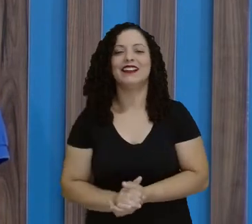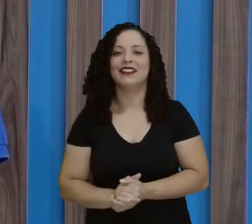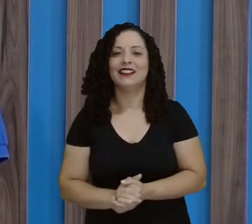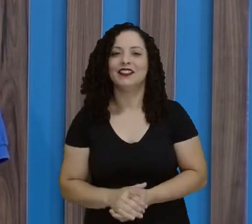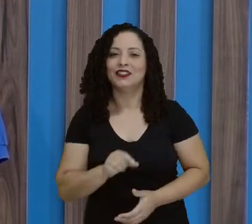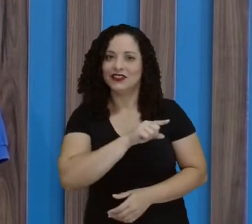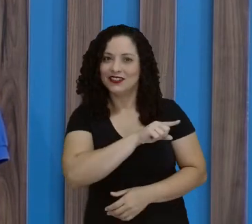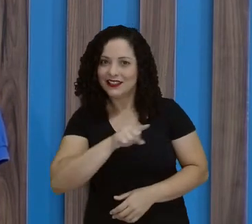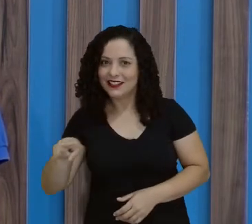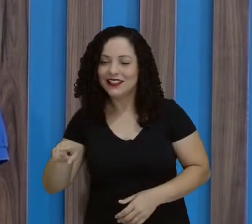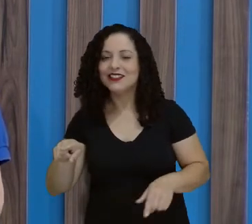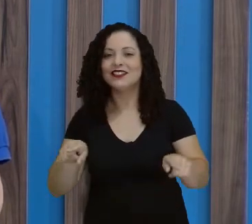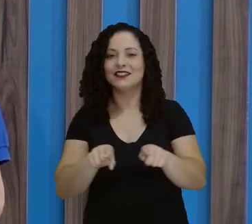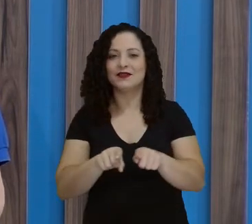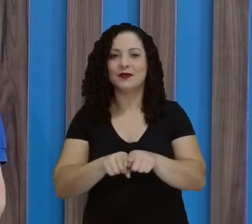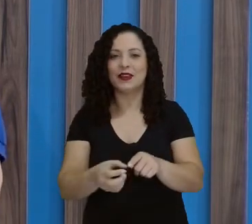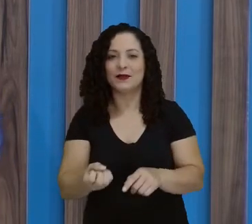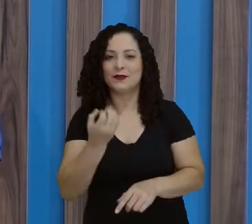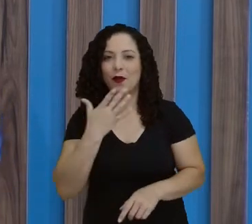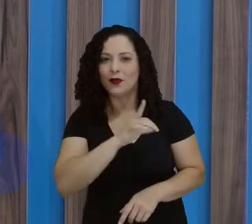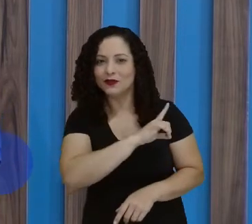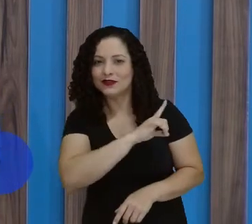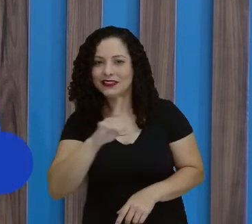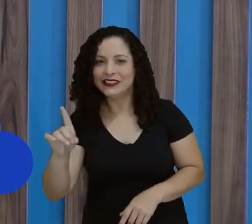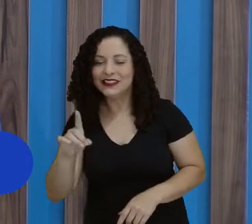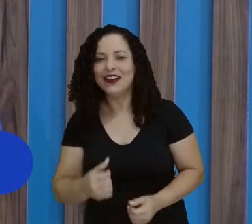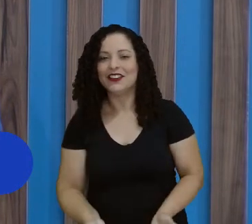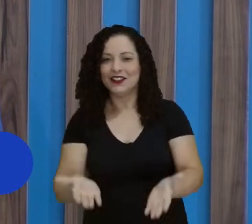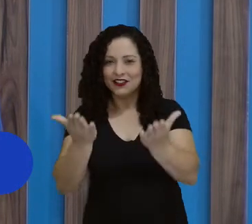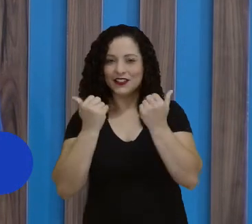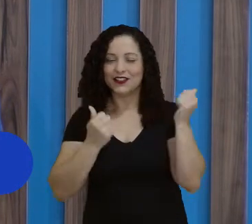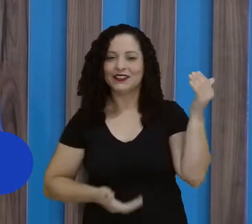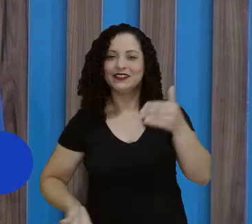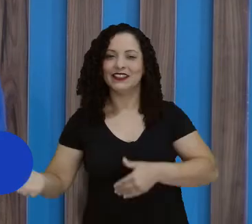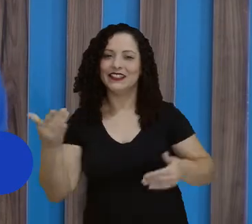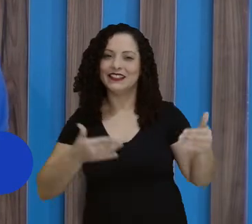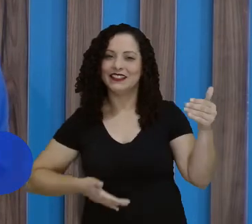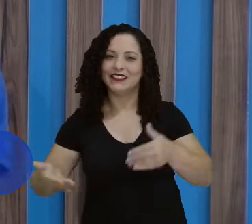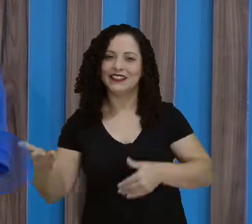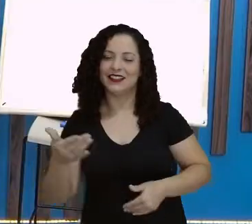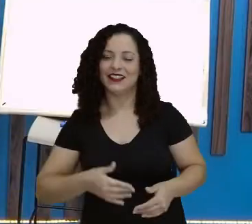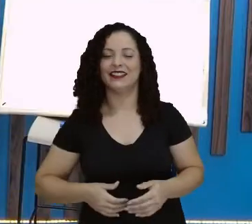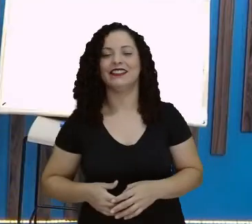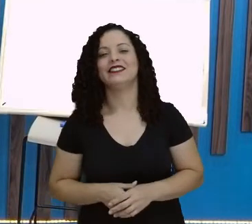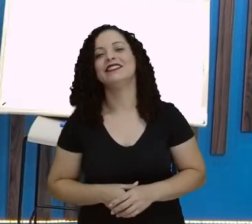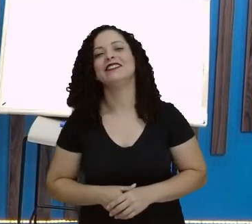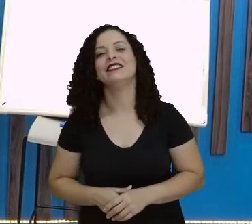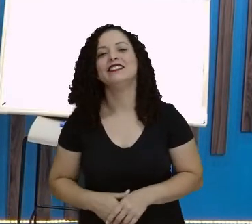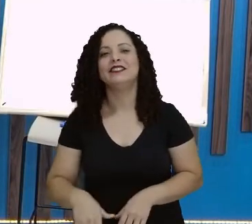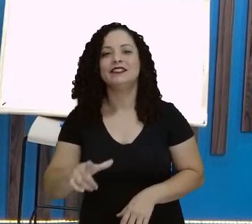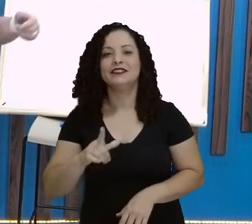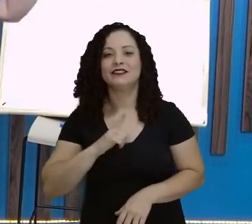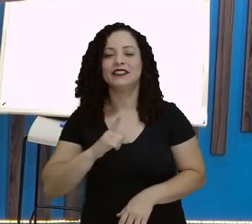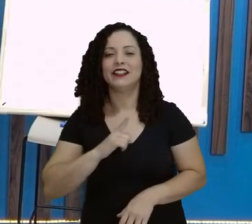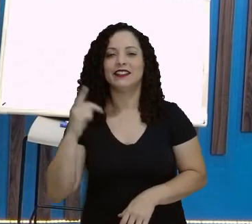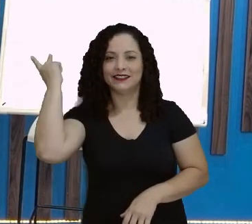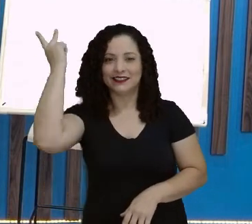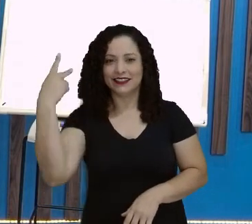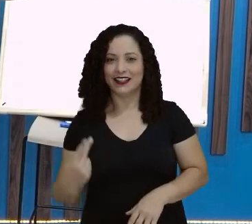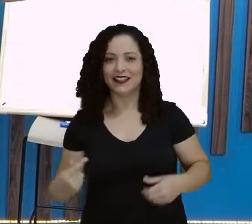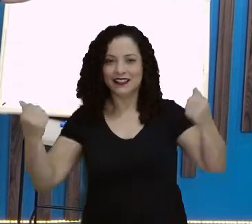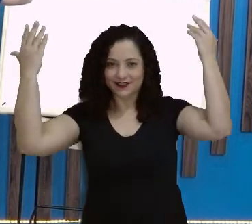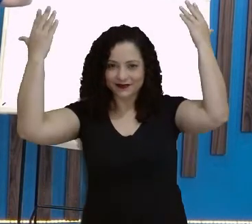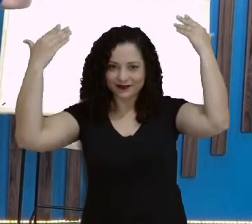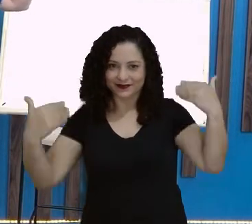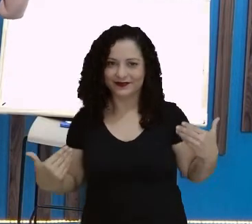também, super bom dia, que seja bem feliz e vamos aí participar da aula de matemática, tá bom? Vamos sim. Temos também aqui a presença de Késia,